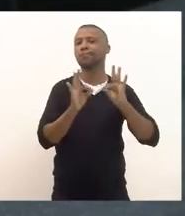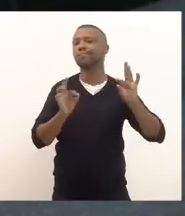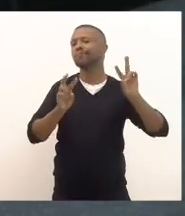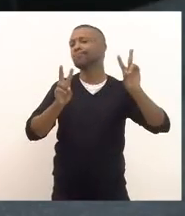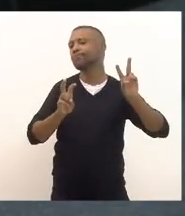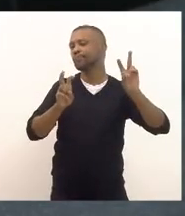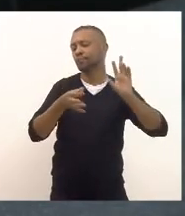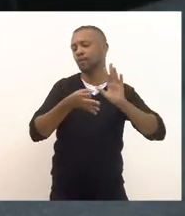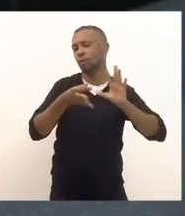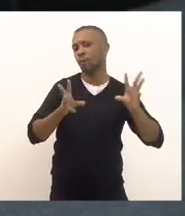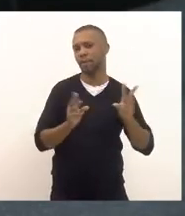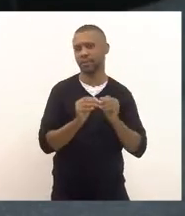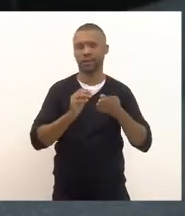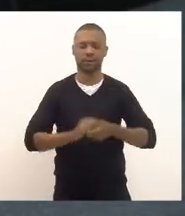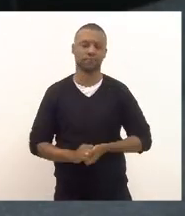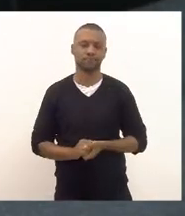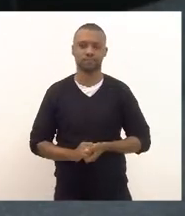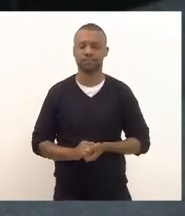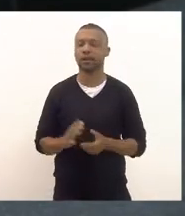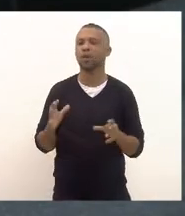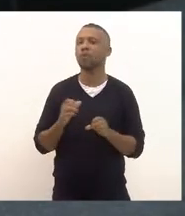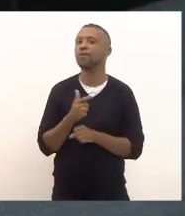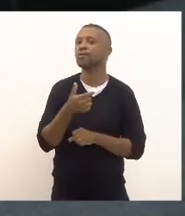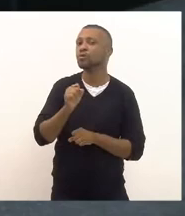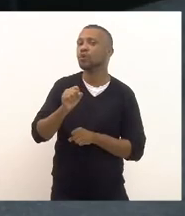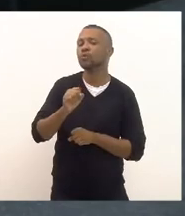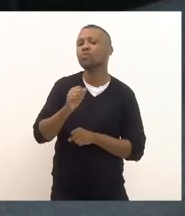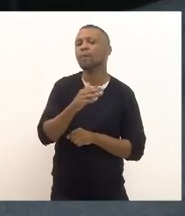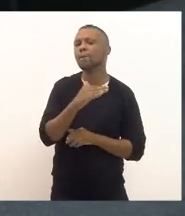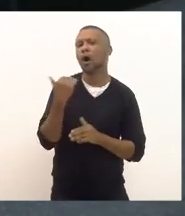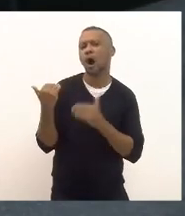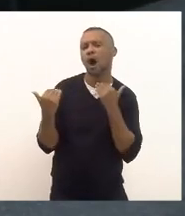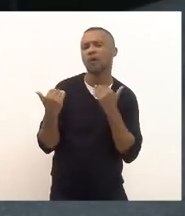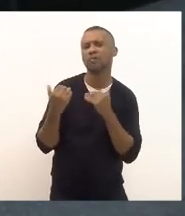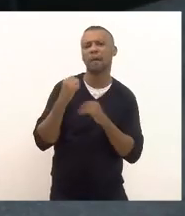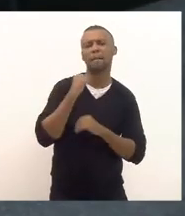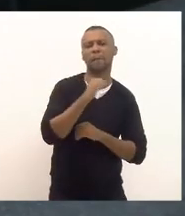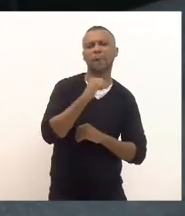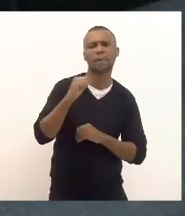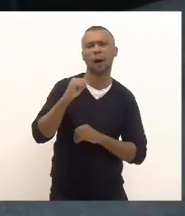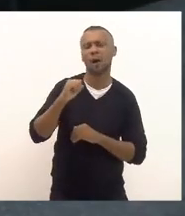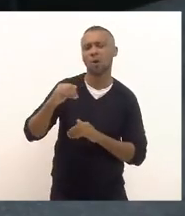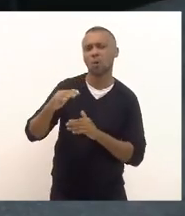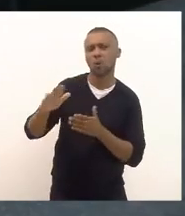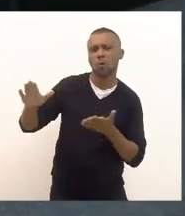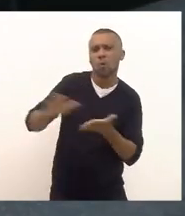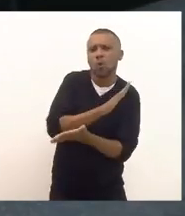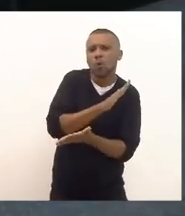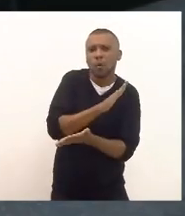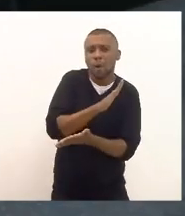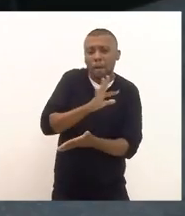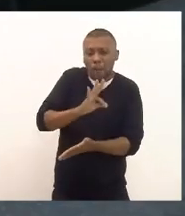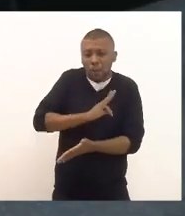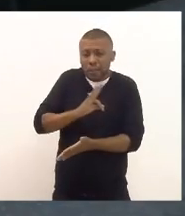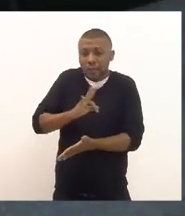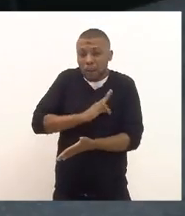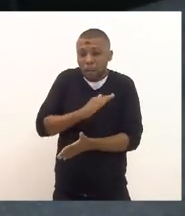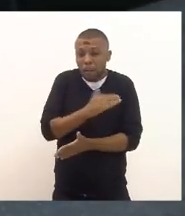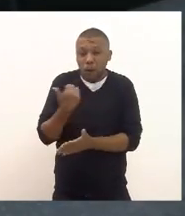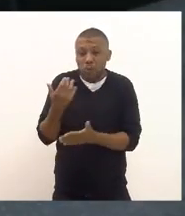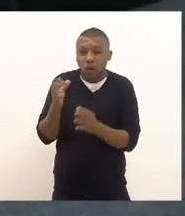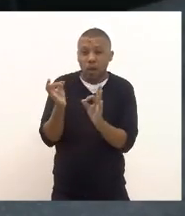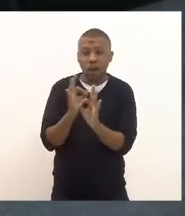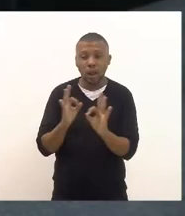seguinte comentário 28 mortos numa chacina nenhum policial morto e o comentário dela